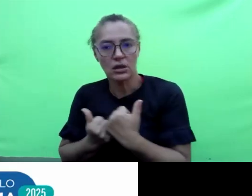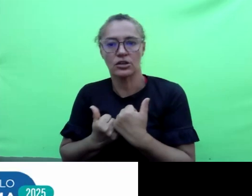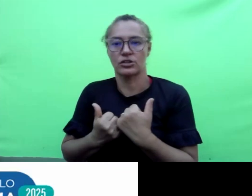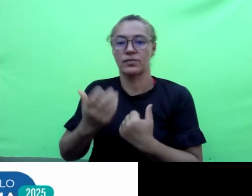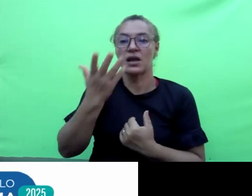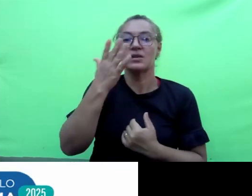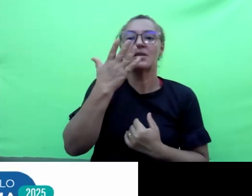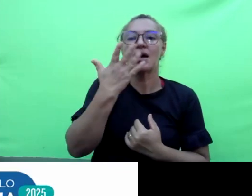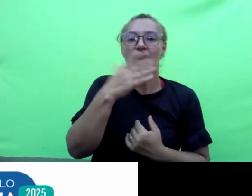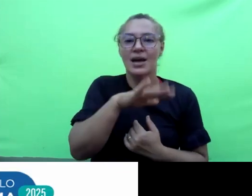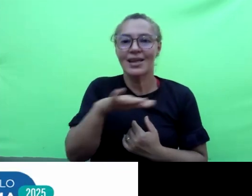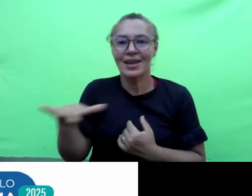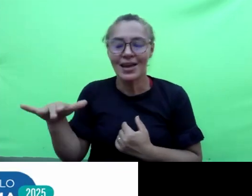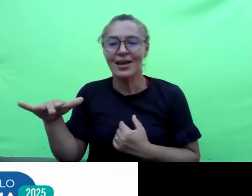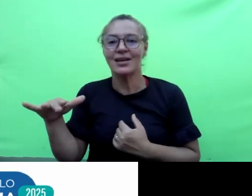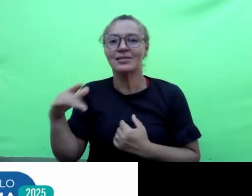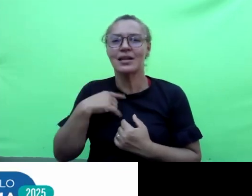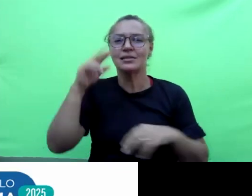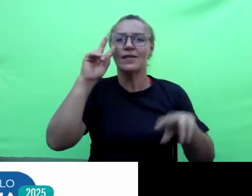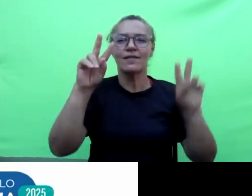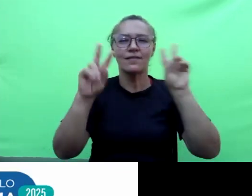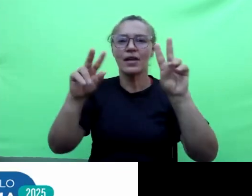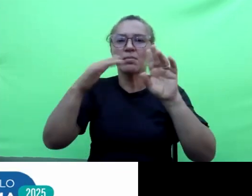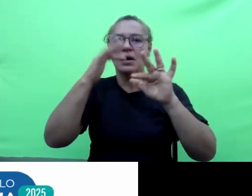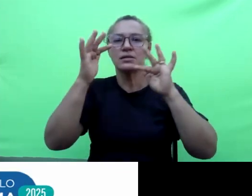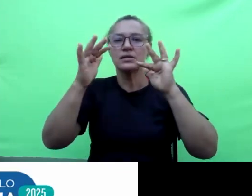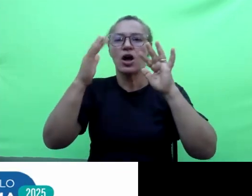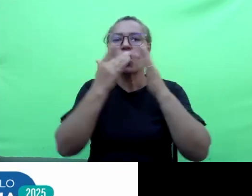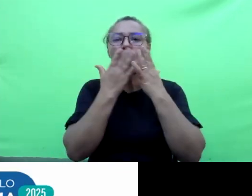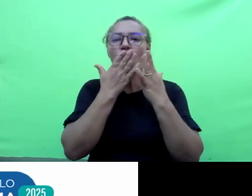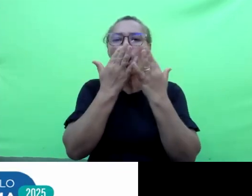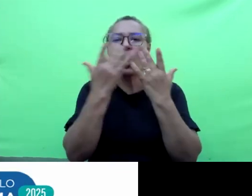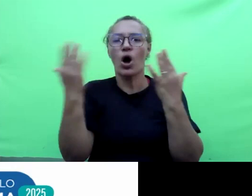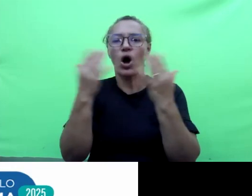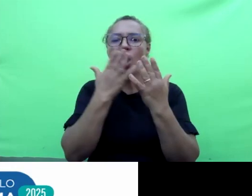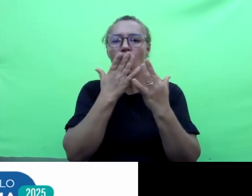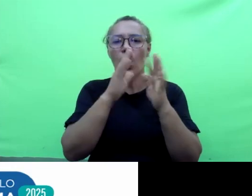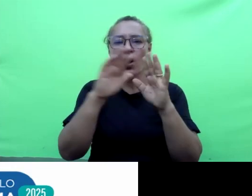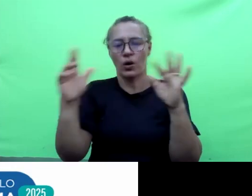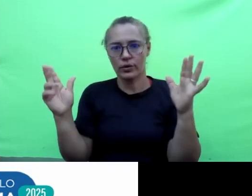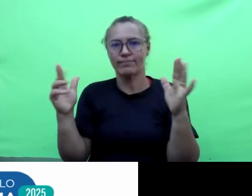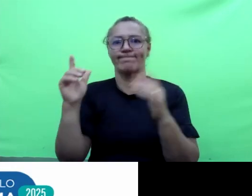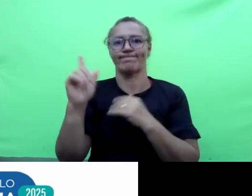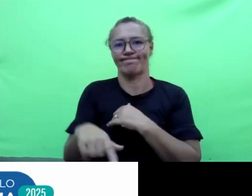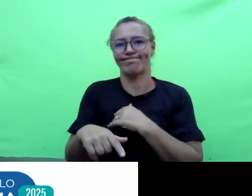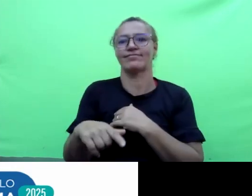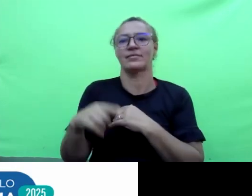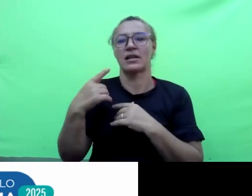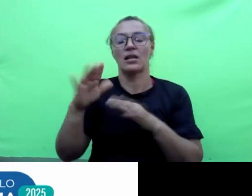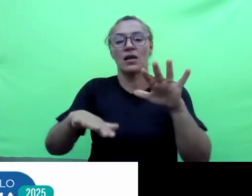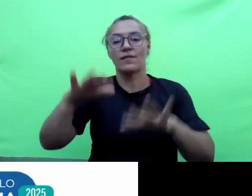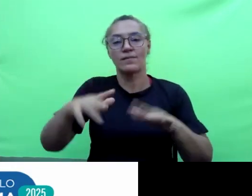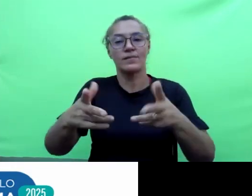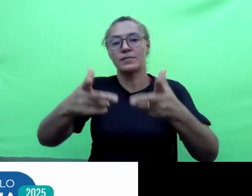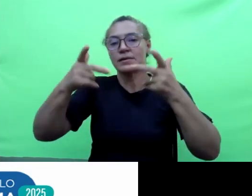né? Mas num adolescente é possível que eventualmente a pressão esteja alta e ele não perceba muita coisa. Então, se